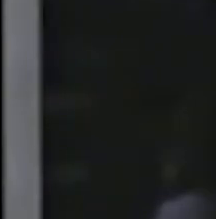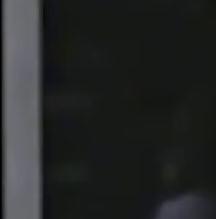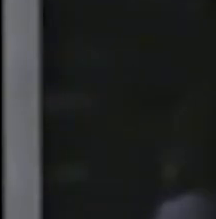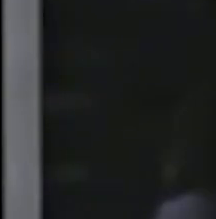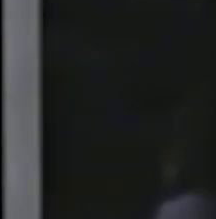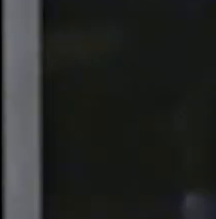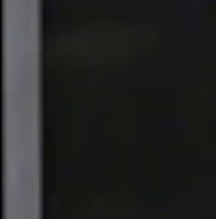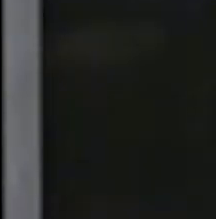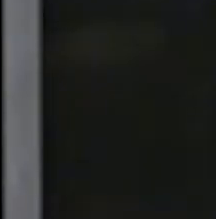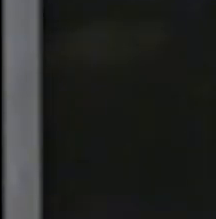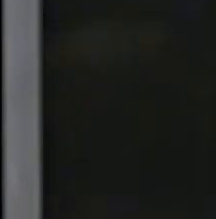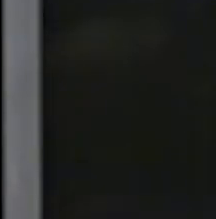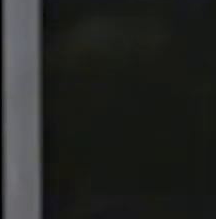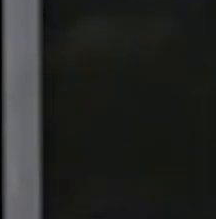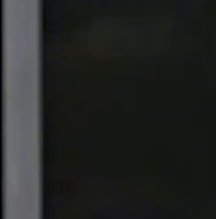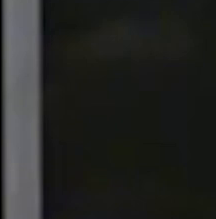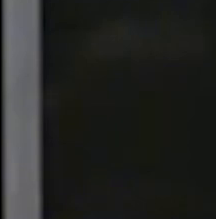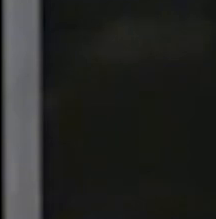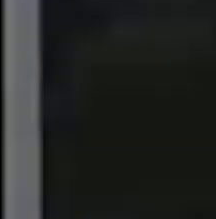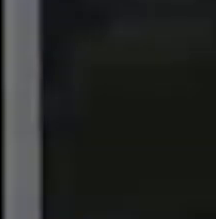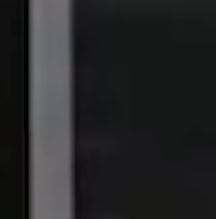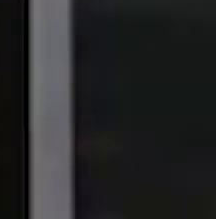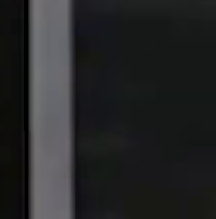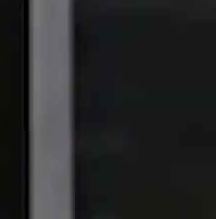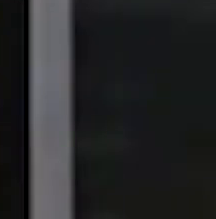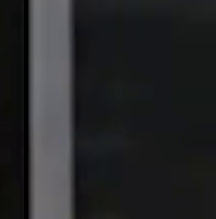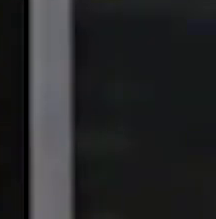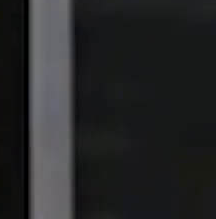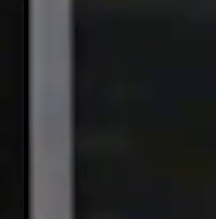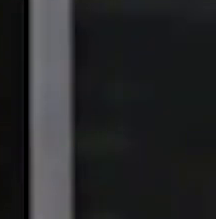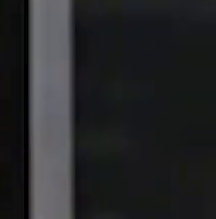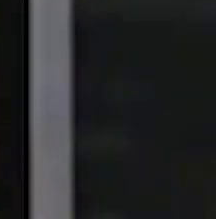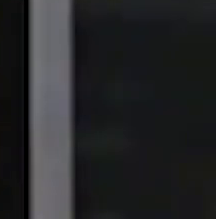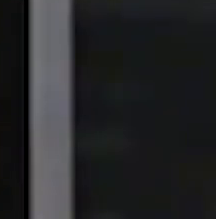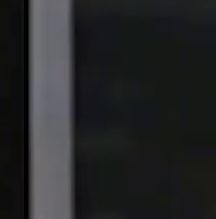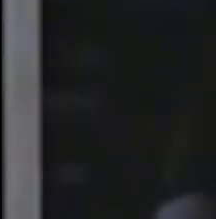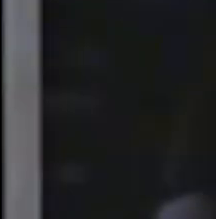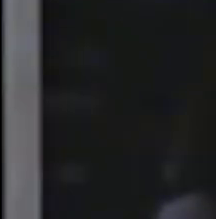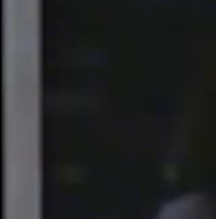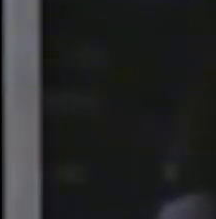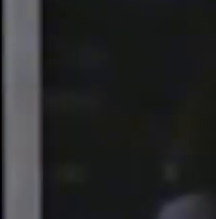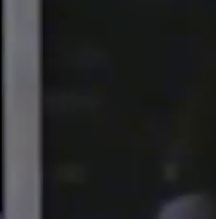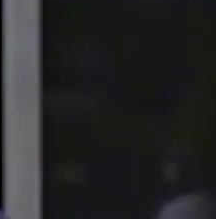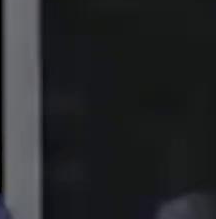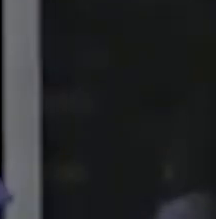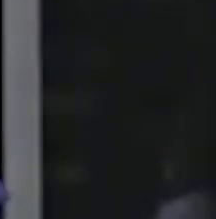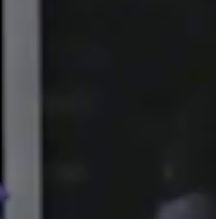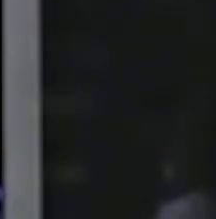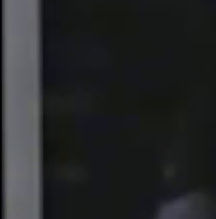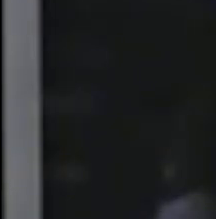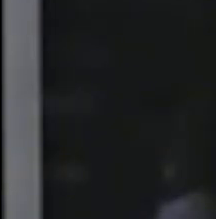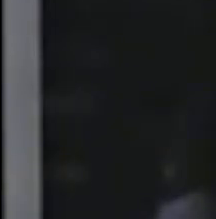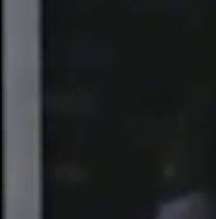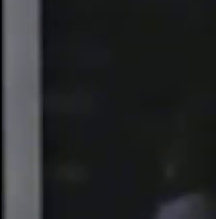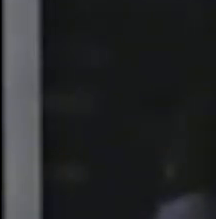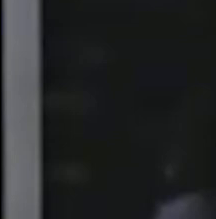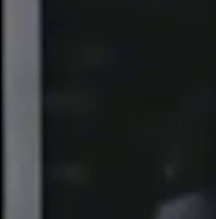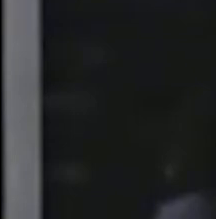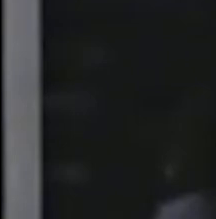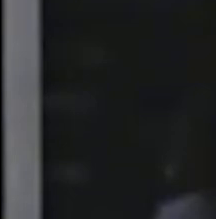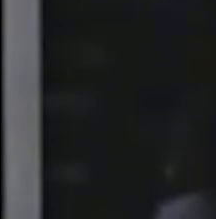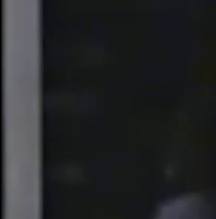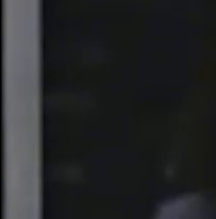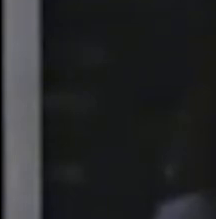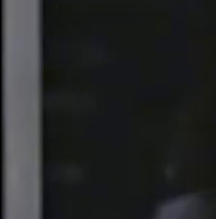de crime que seja encontrada no meu mandato. O mesmo não pode ser dito por uma base corrupta que